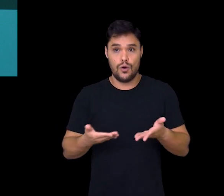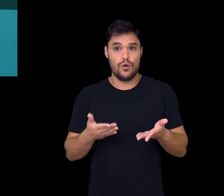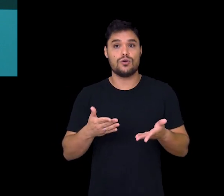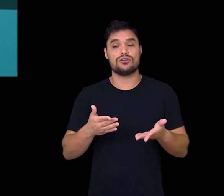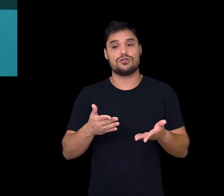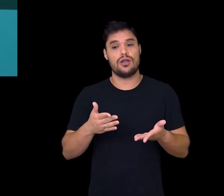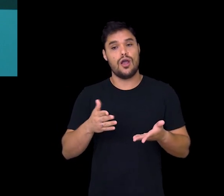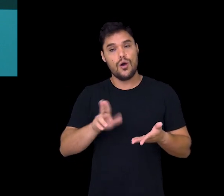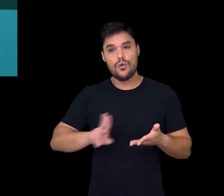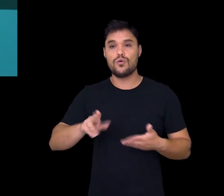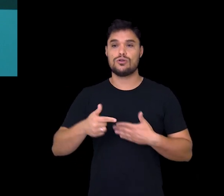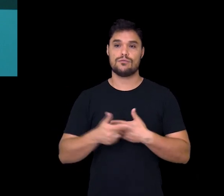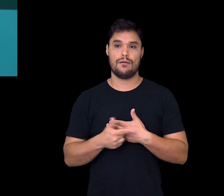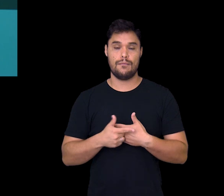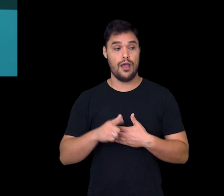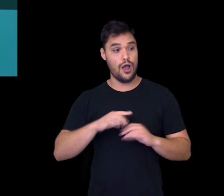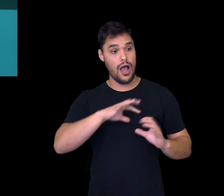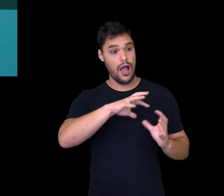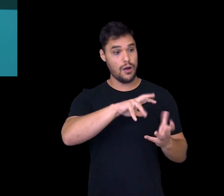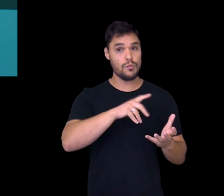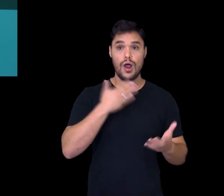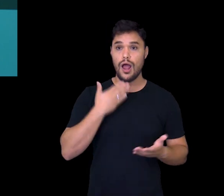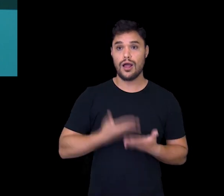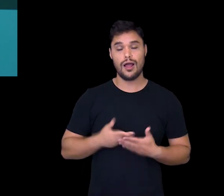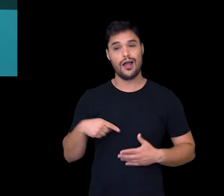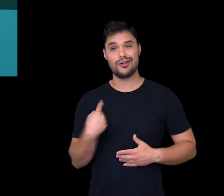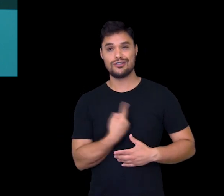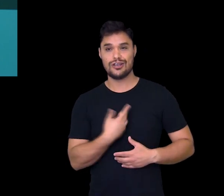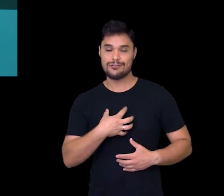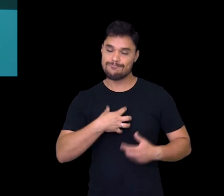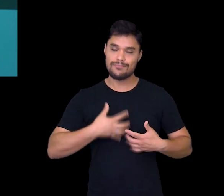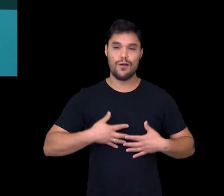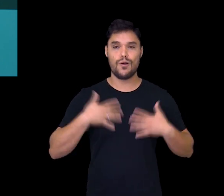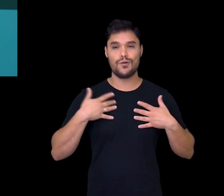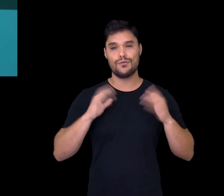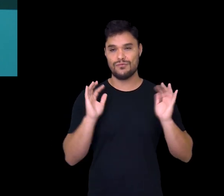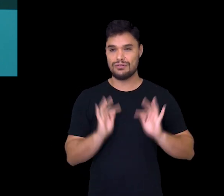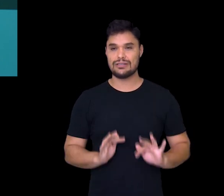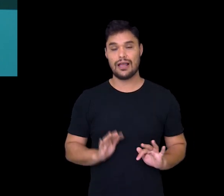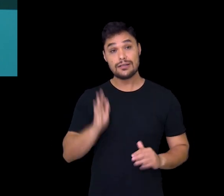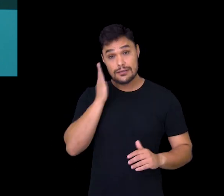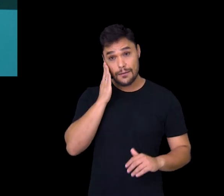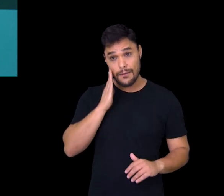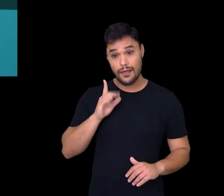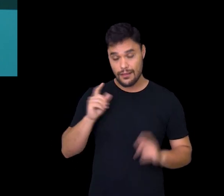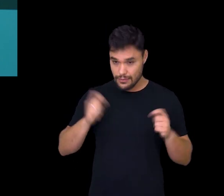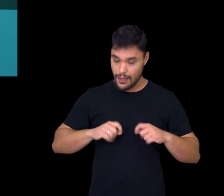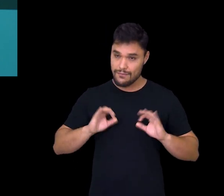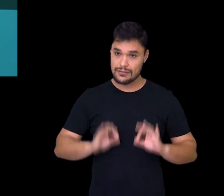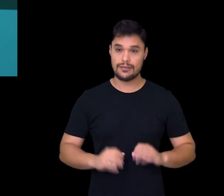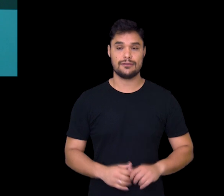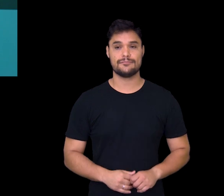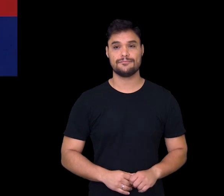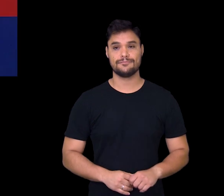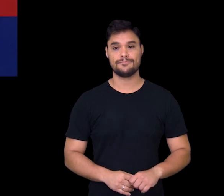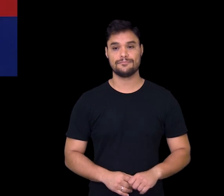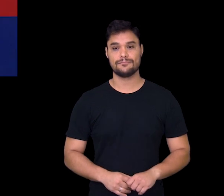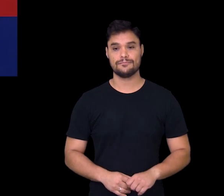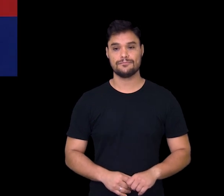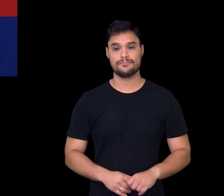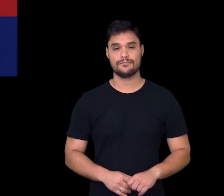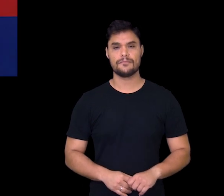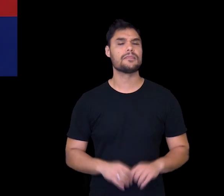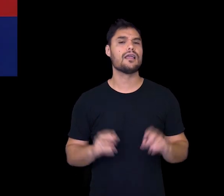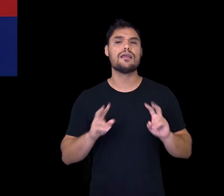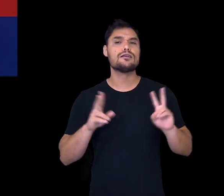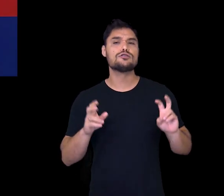conosco, sabe? Isso nos encheu muito de orgulho, assim, de felicidade, de saber que estava dando certo. 65 anos do Congresso Nacional. Da série Curiosidades ainda,